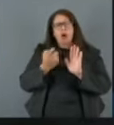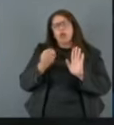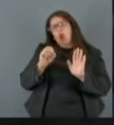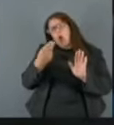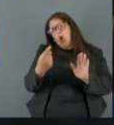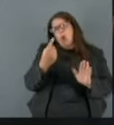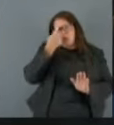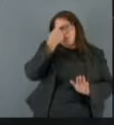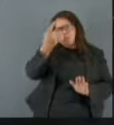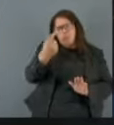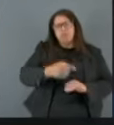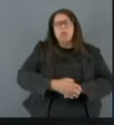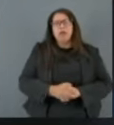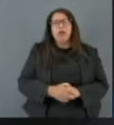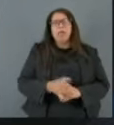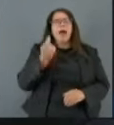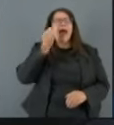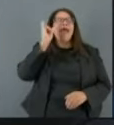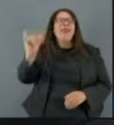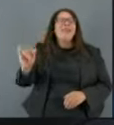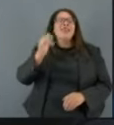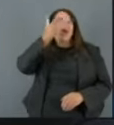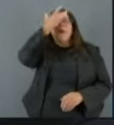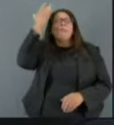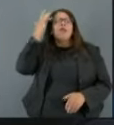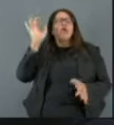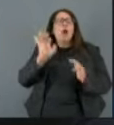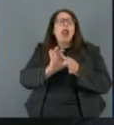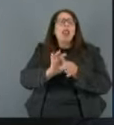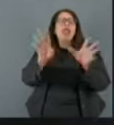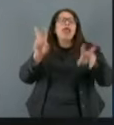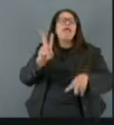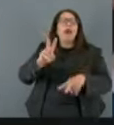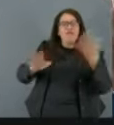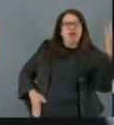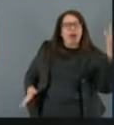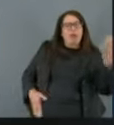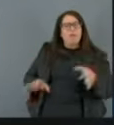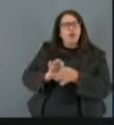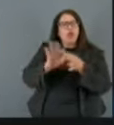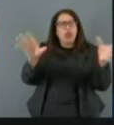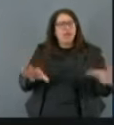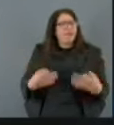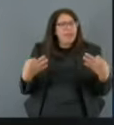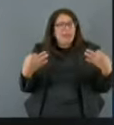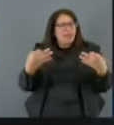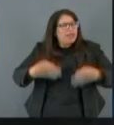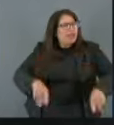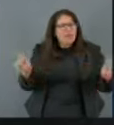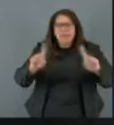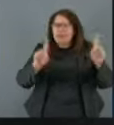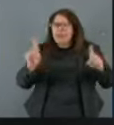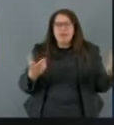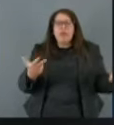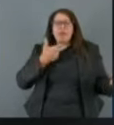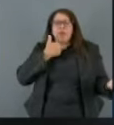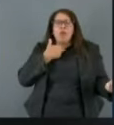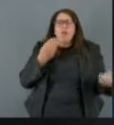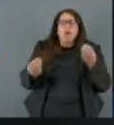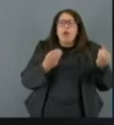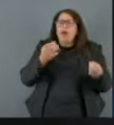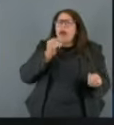para evitar esse tipo de soltura inadequada e que nós possamos superar, inclusive esse mal-estar